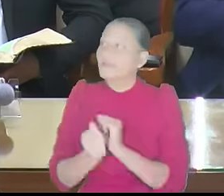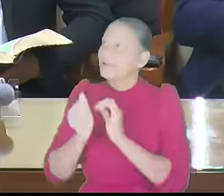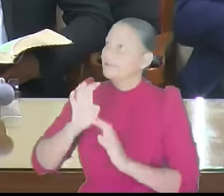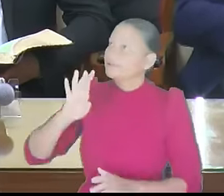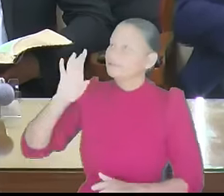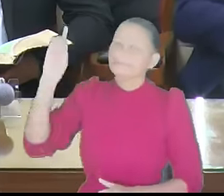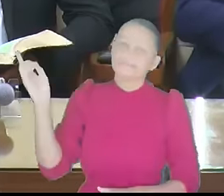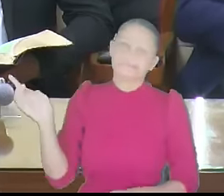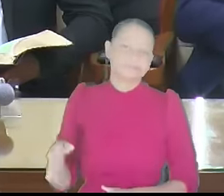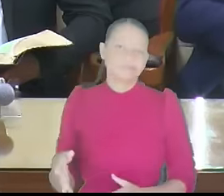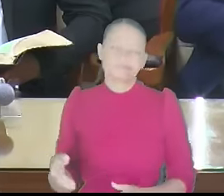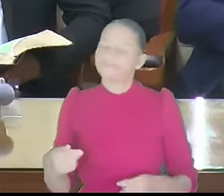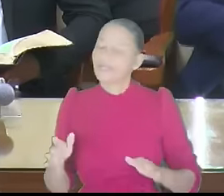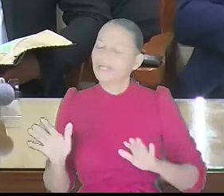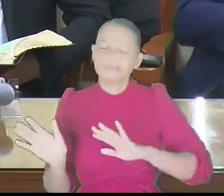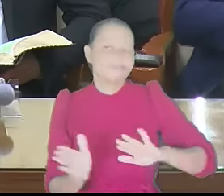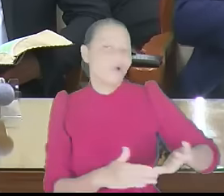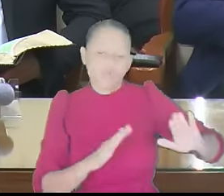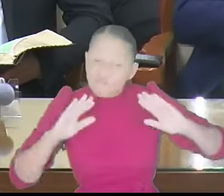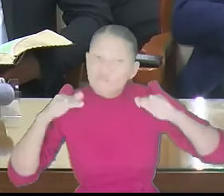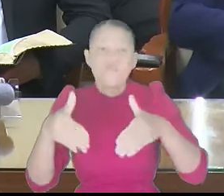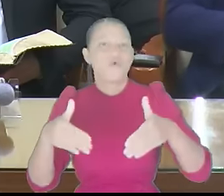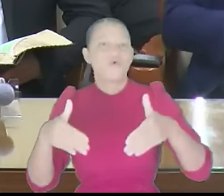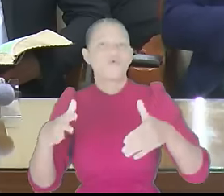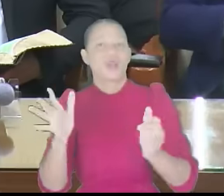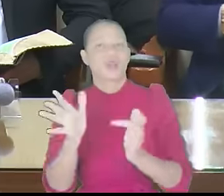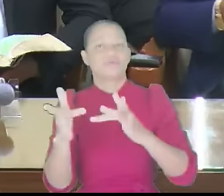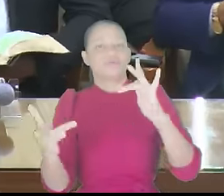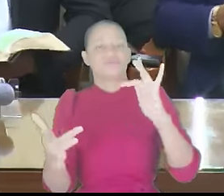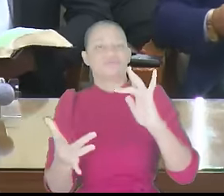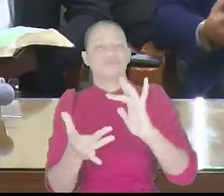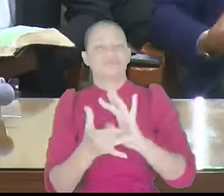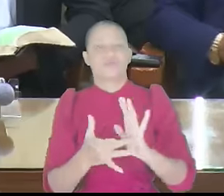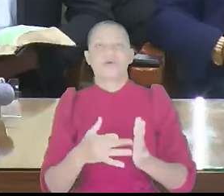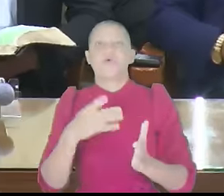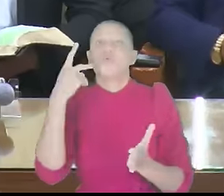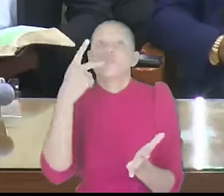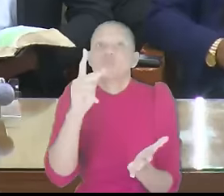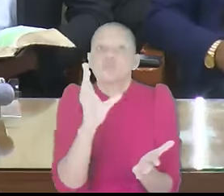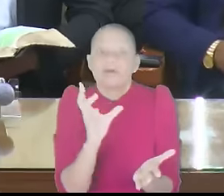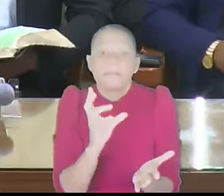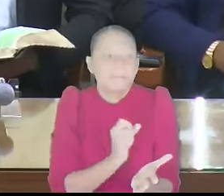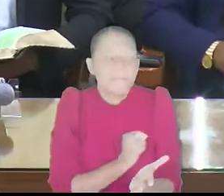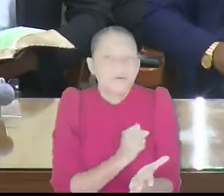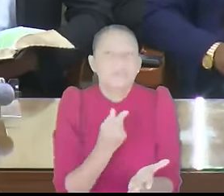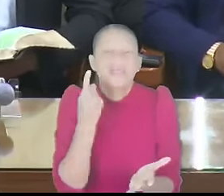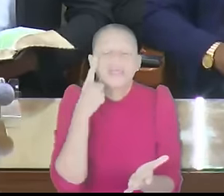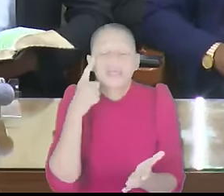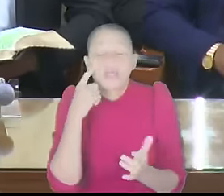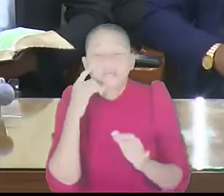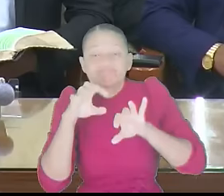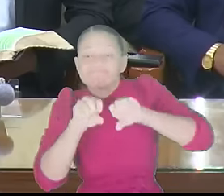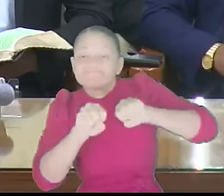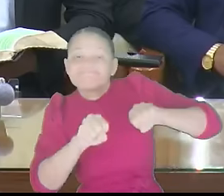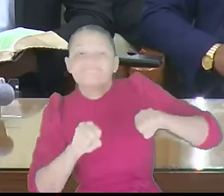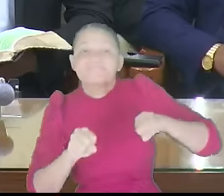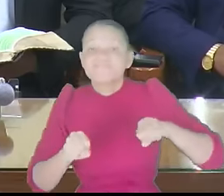Precisa falar de Jesus, irmãos. Quer que o teu amado, eles querem saber de Jesus.